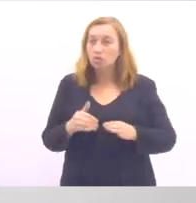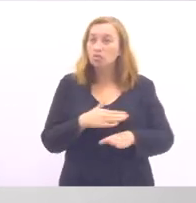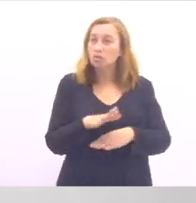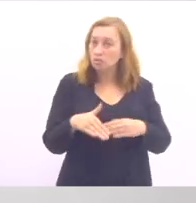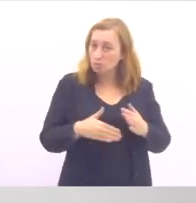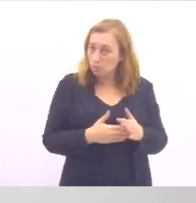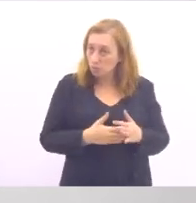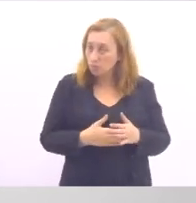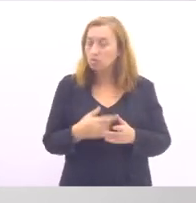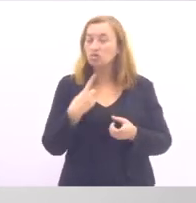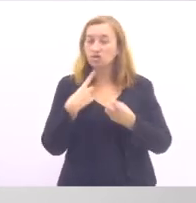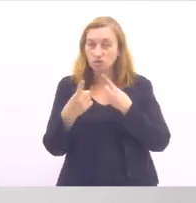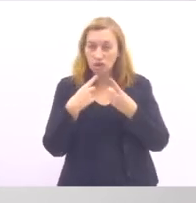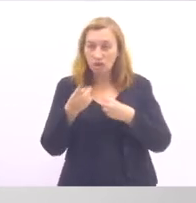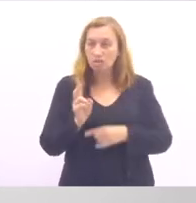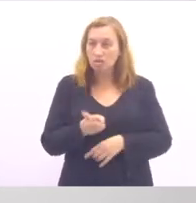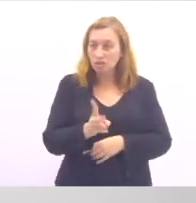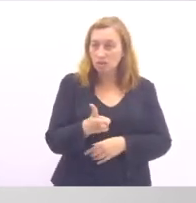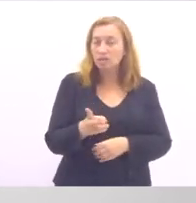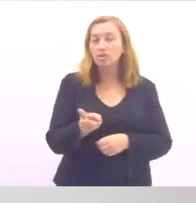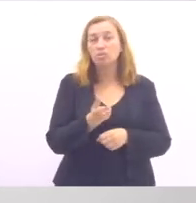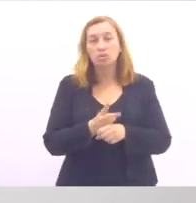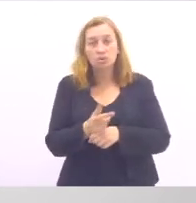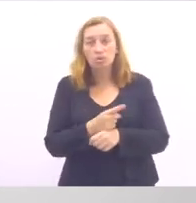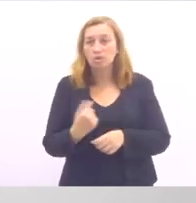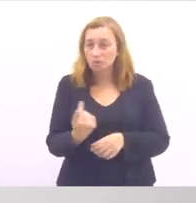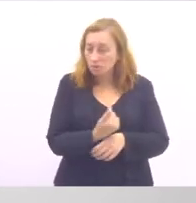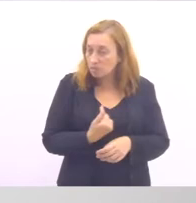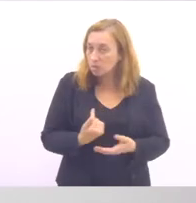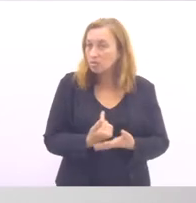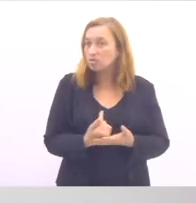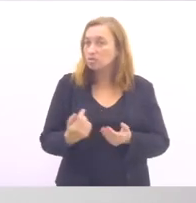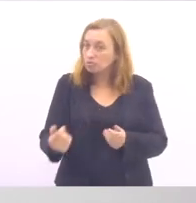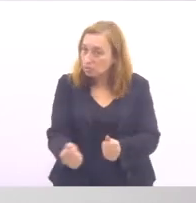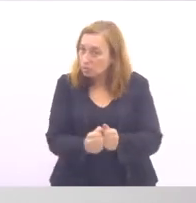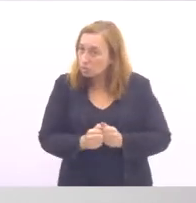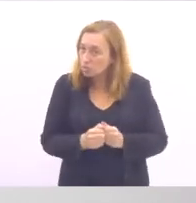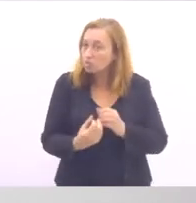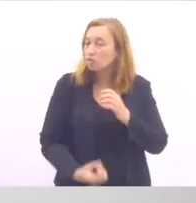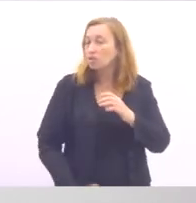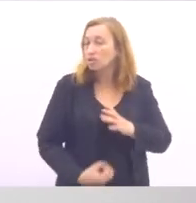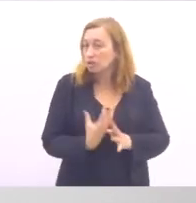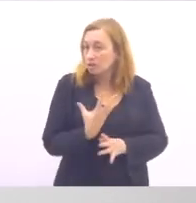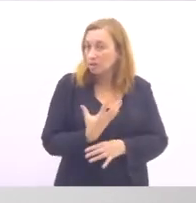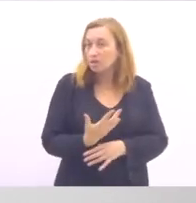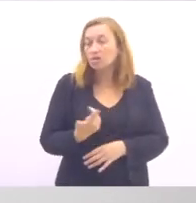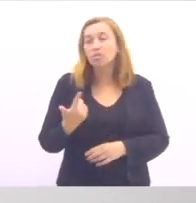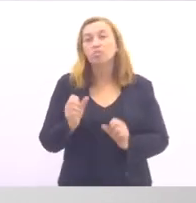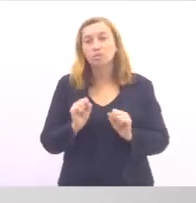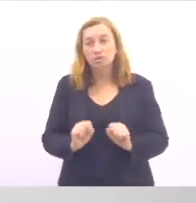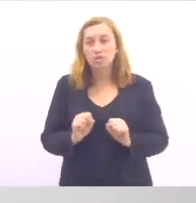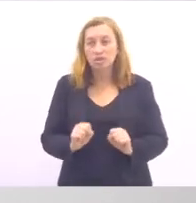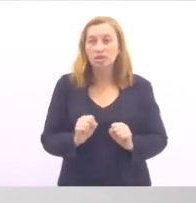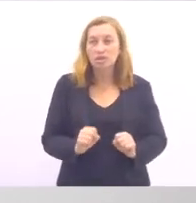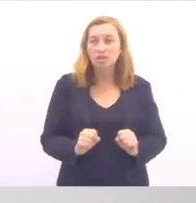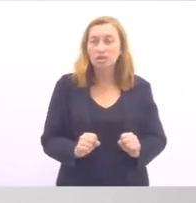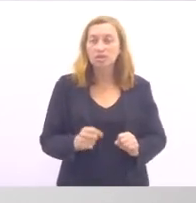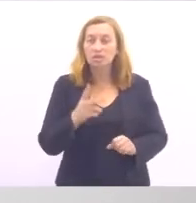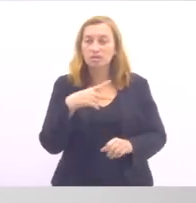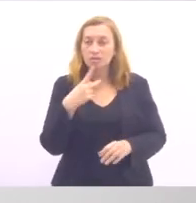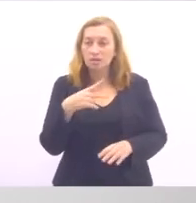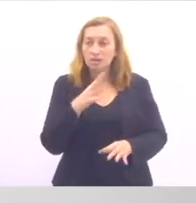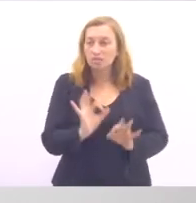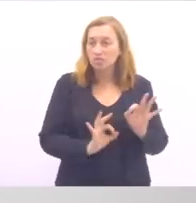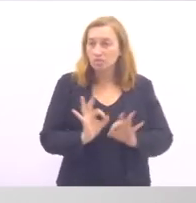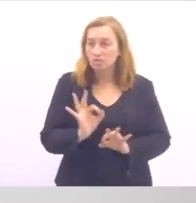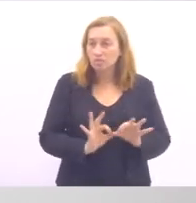gente sempre teve o diálogo, que sempre nos procurou, que sempre quis junto construir, para que a gente pudesse colocar nesse programa, por isso que a